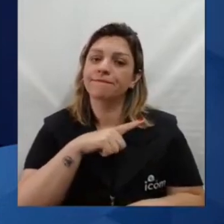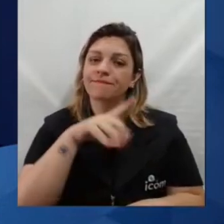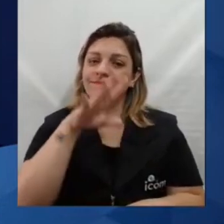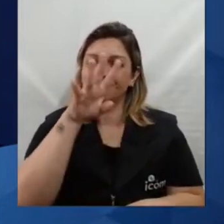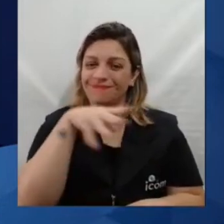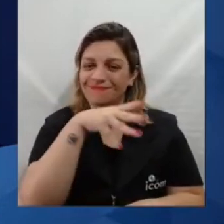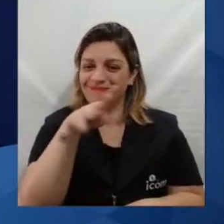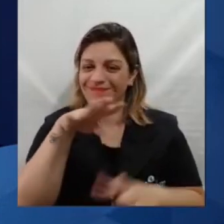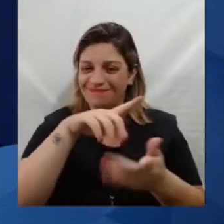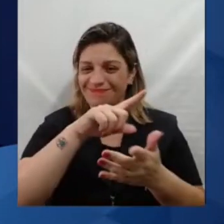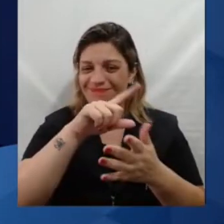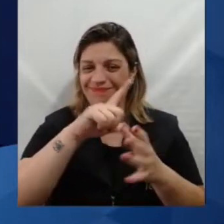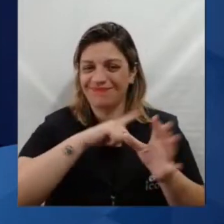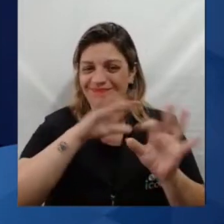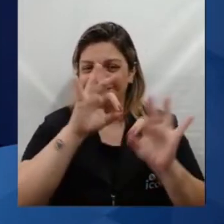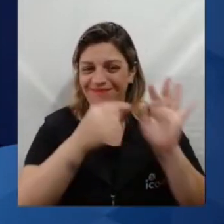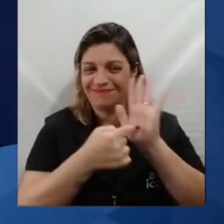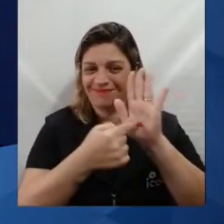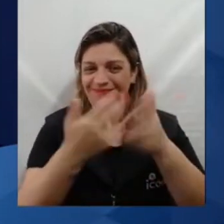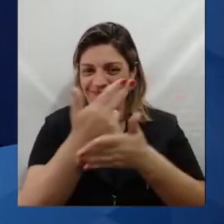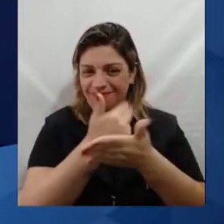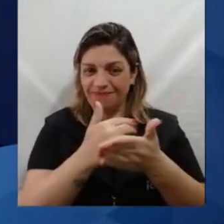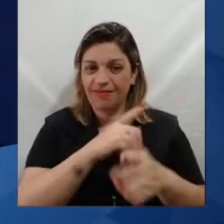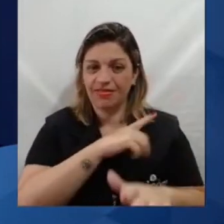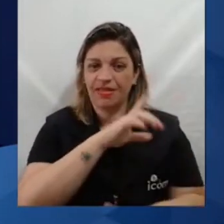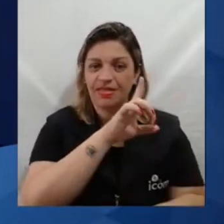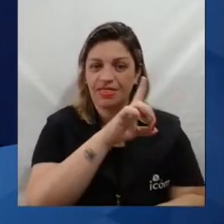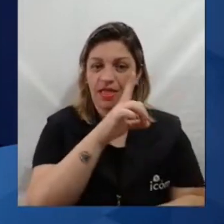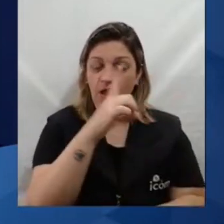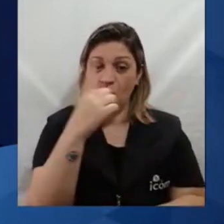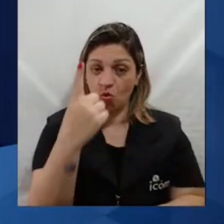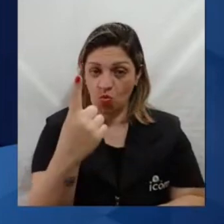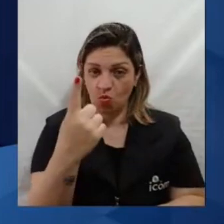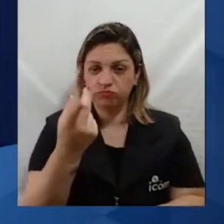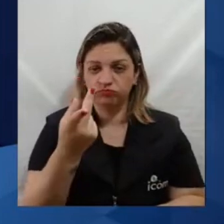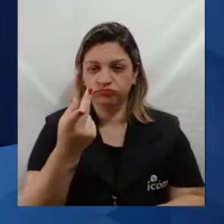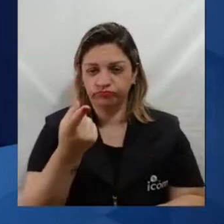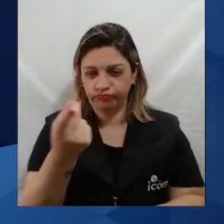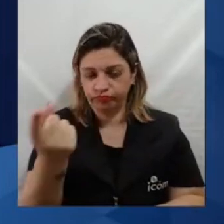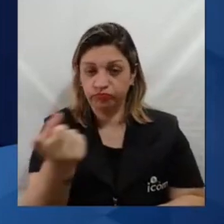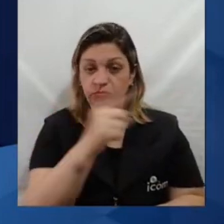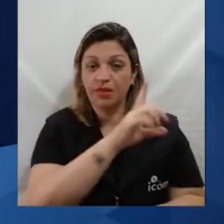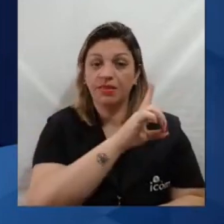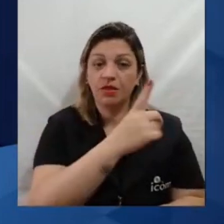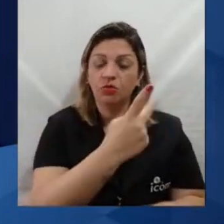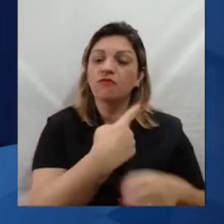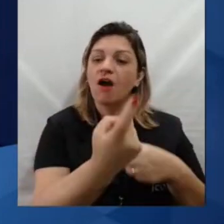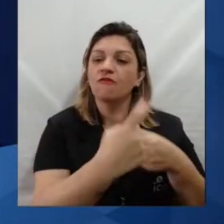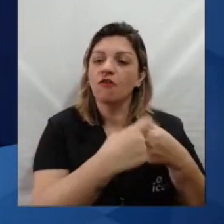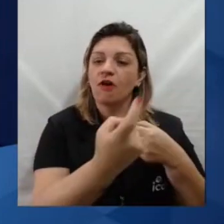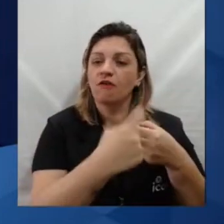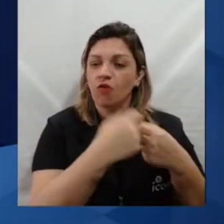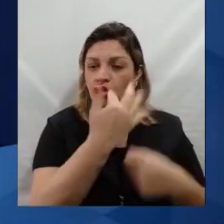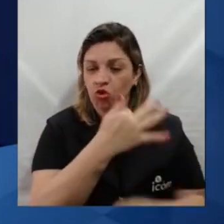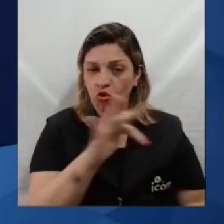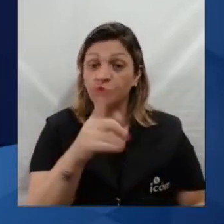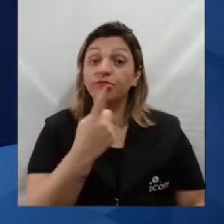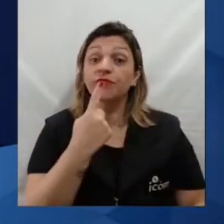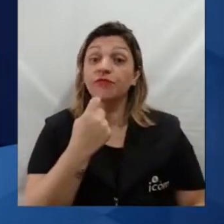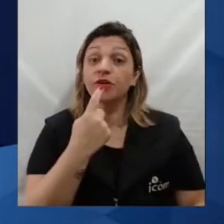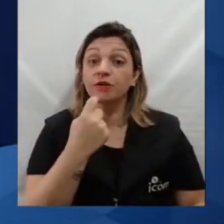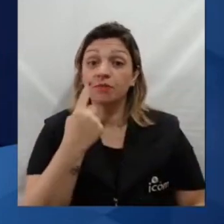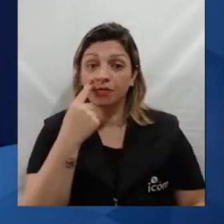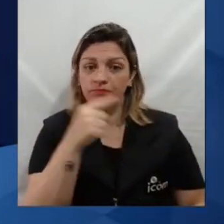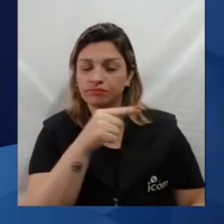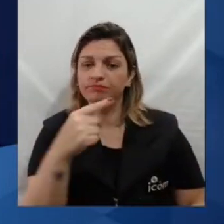então nós temos D1, o domínio da dor constante, D2, o domínio da dor intermitente. Em vermelho, nós podemos observar que a nota